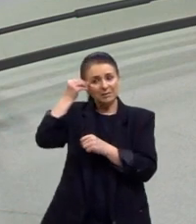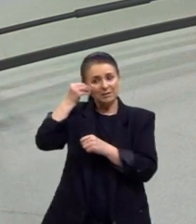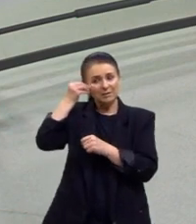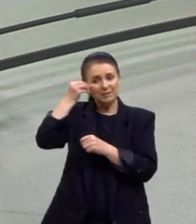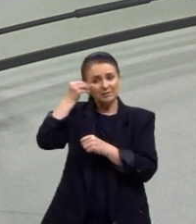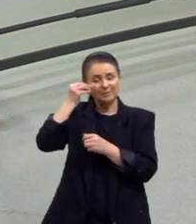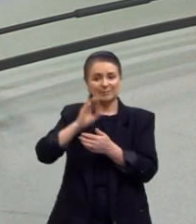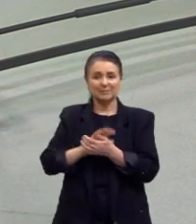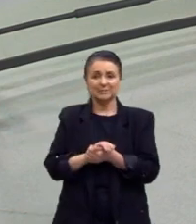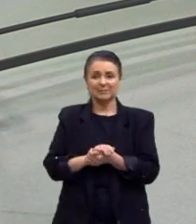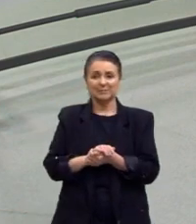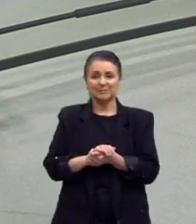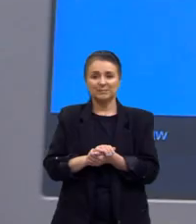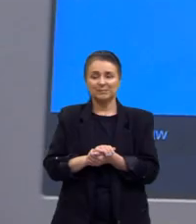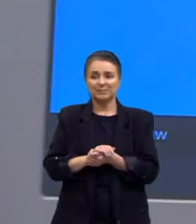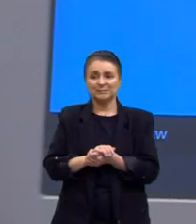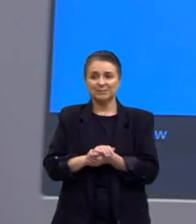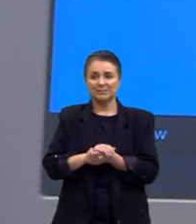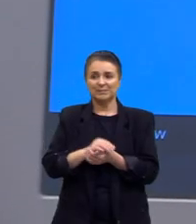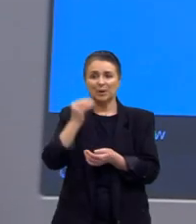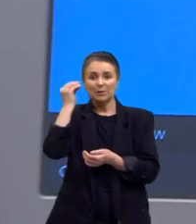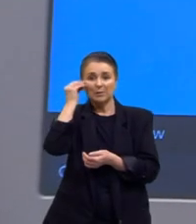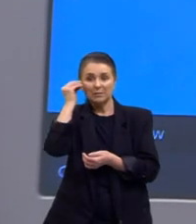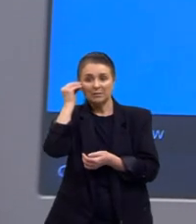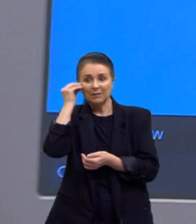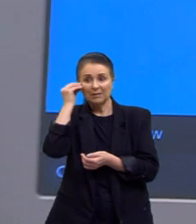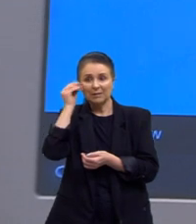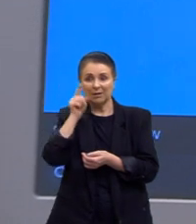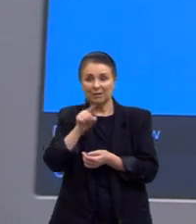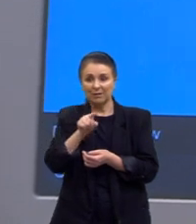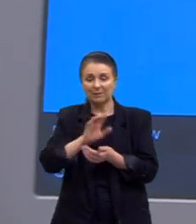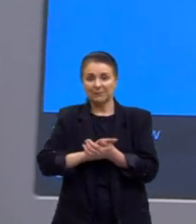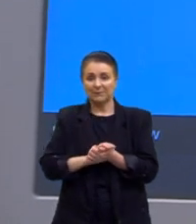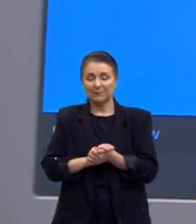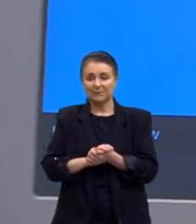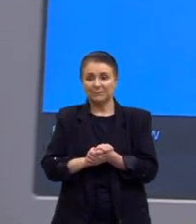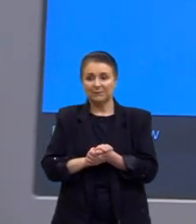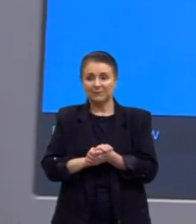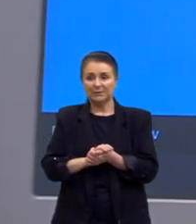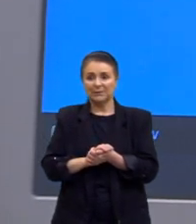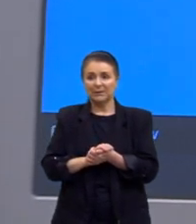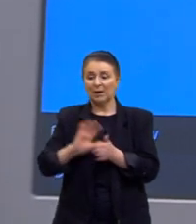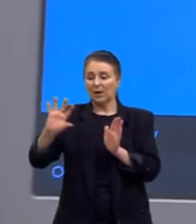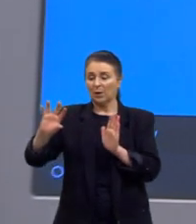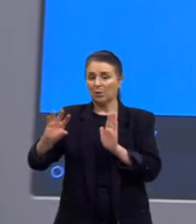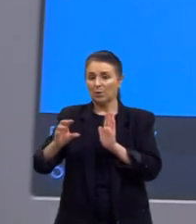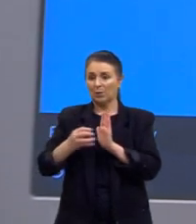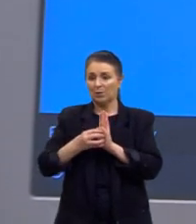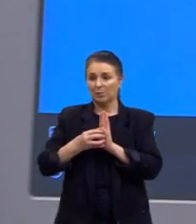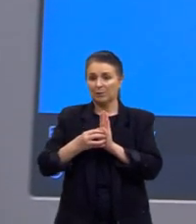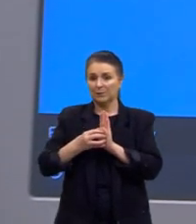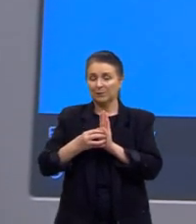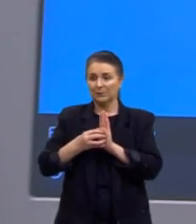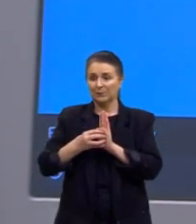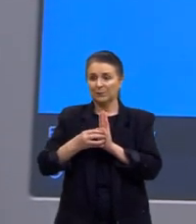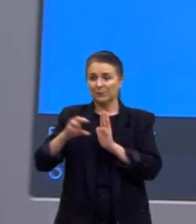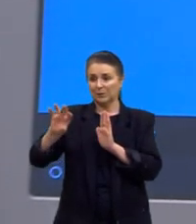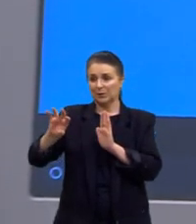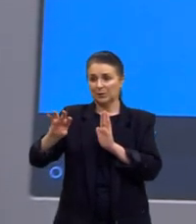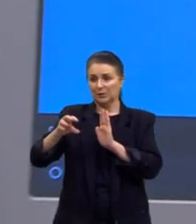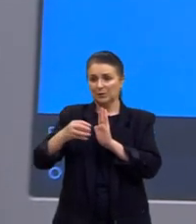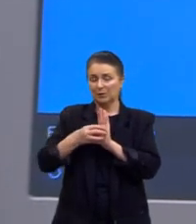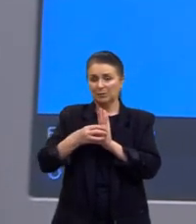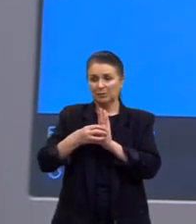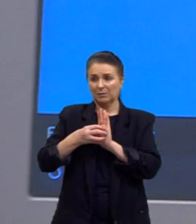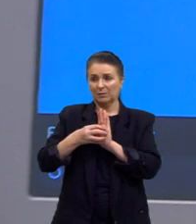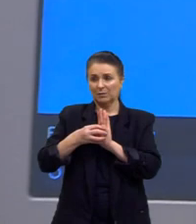tá? Então, ó, que é isso aqui, né, gente? Ó, é um ímã. Esse aqui, né, que eu tô mexendo